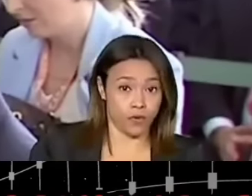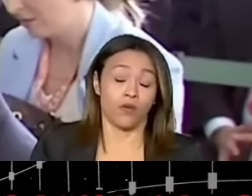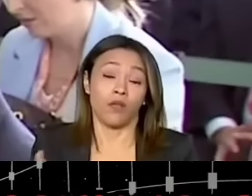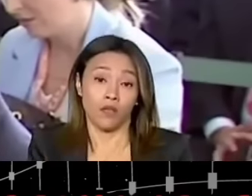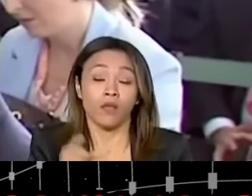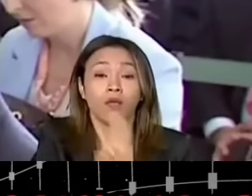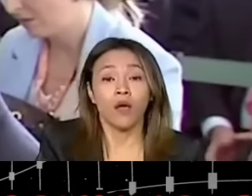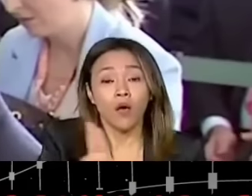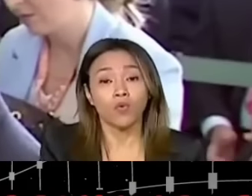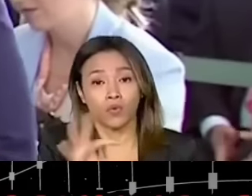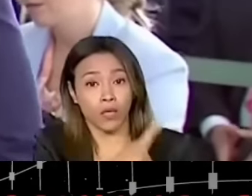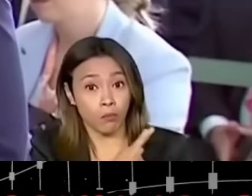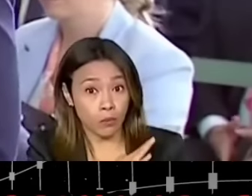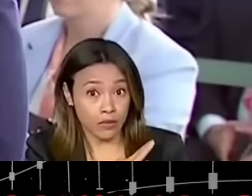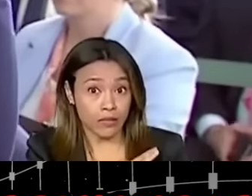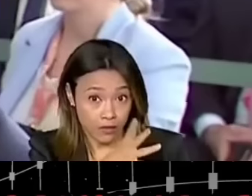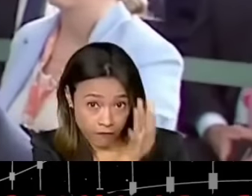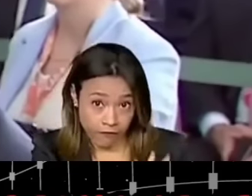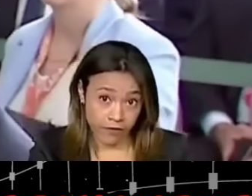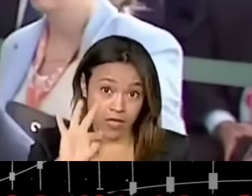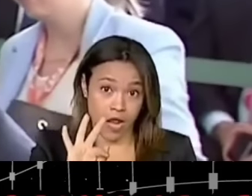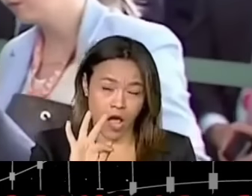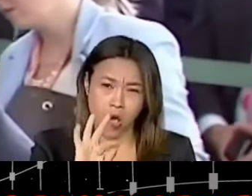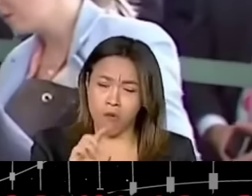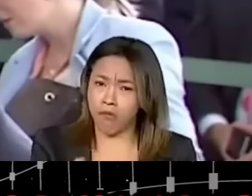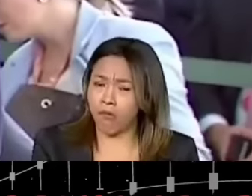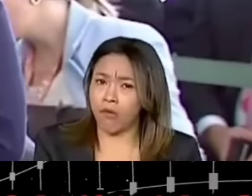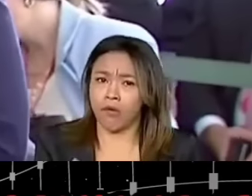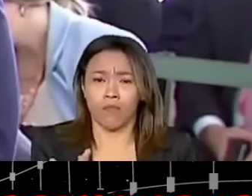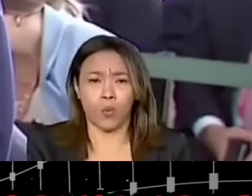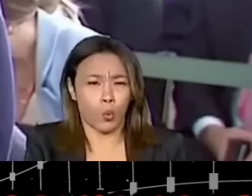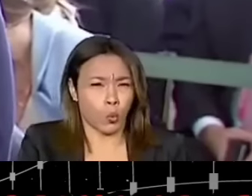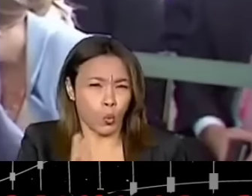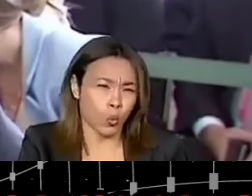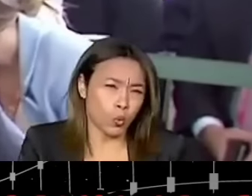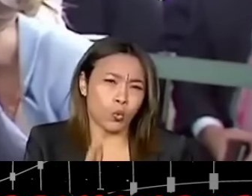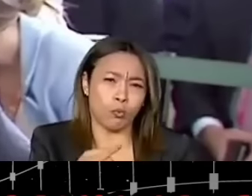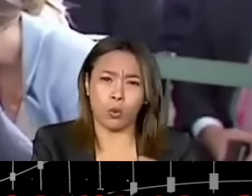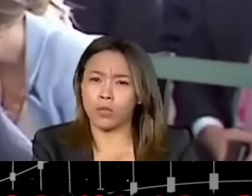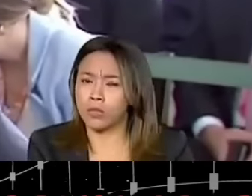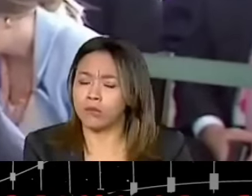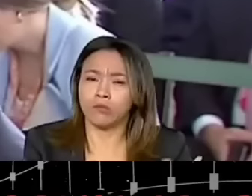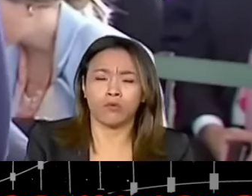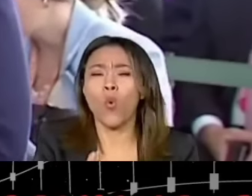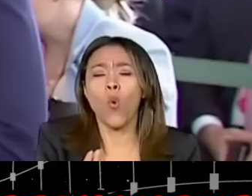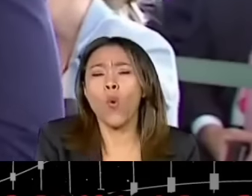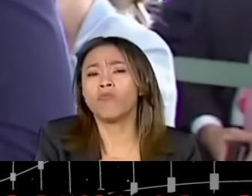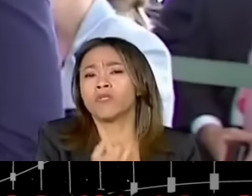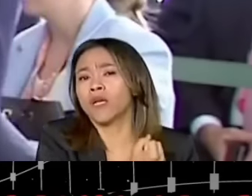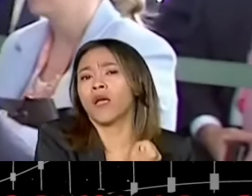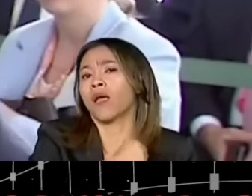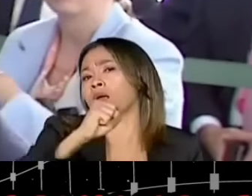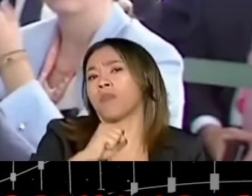um uso da Polícia Federal para um revanchismo político ou para um uso político da Polícia Federal. Como que o senhor rebate